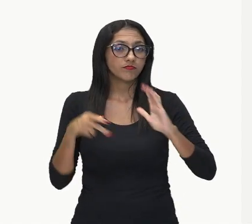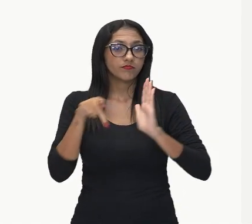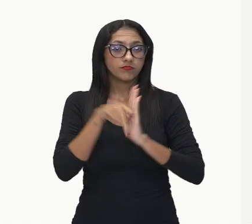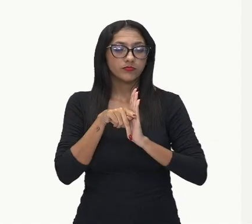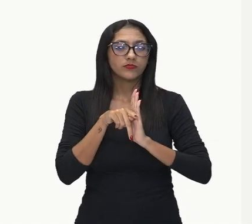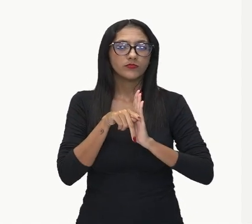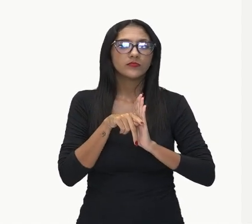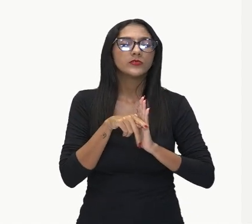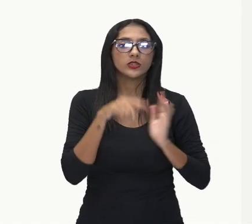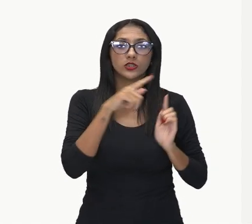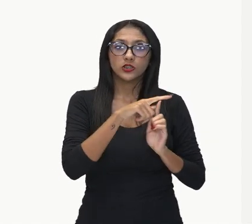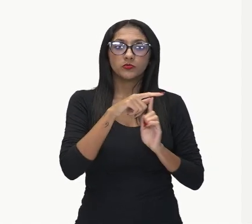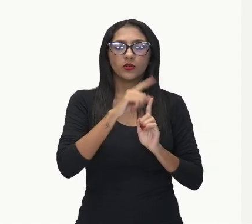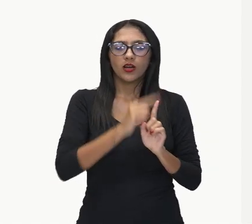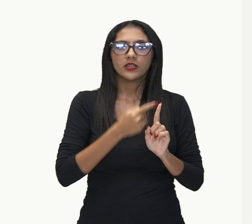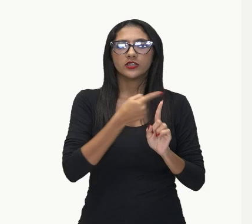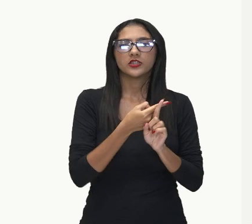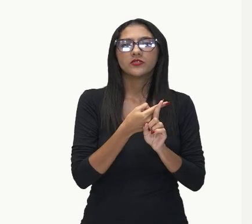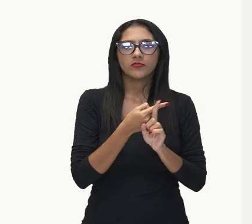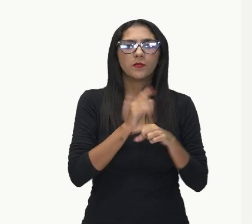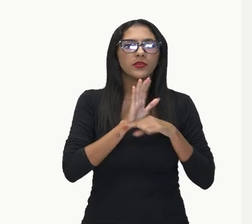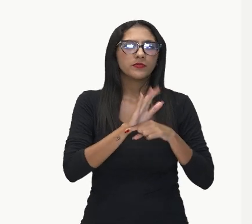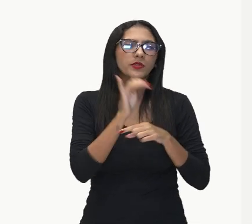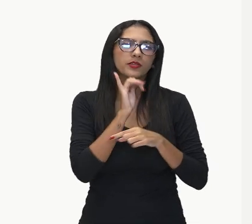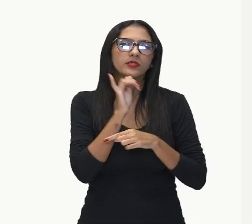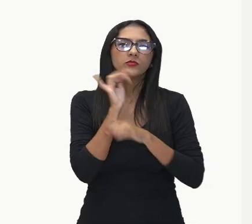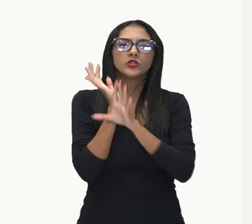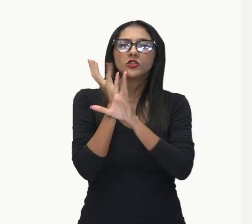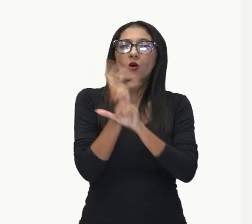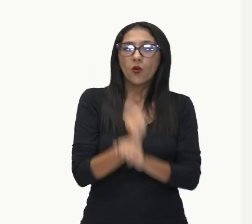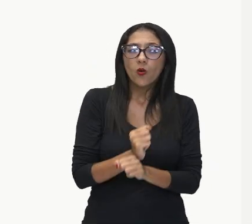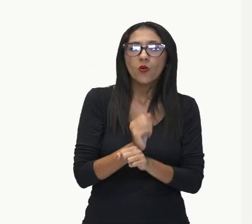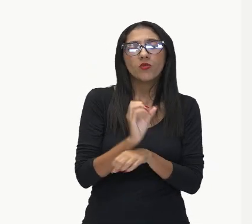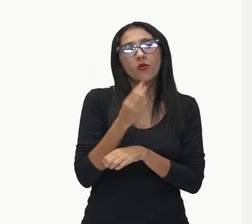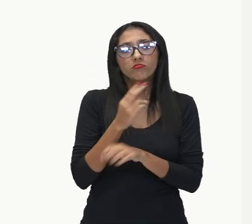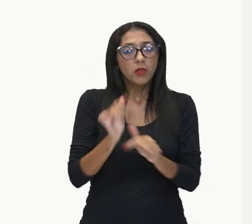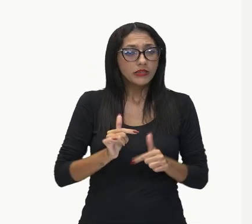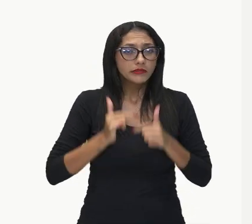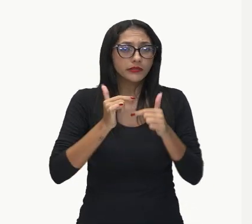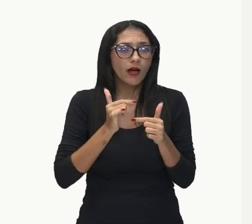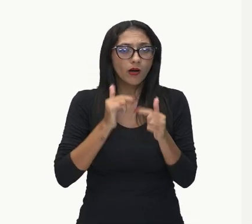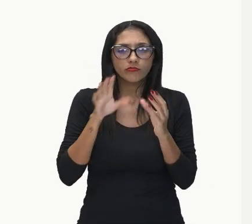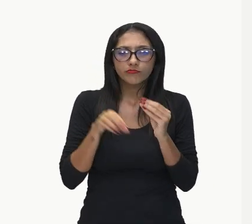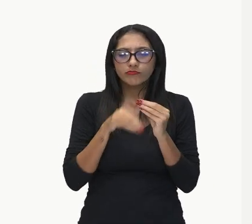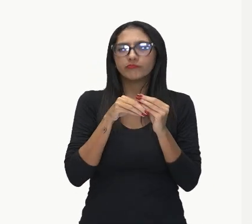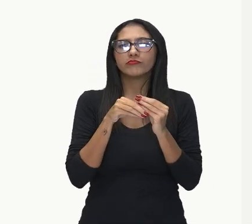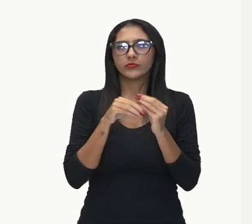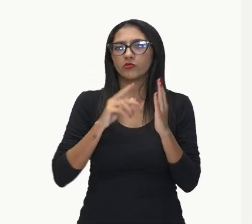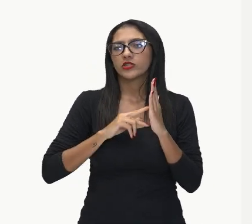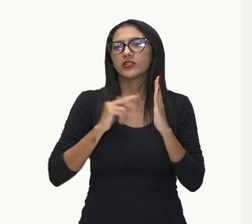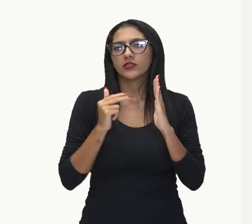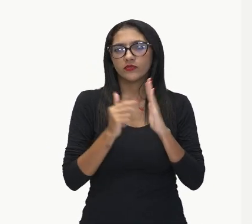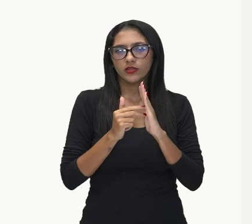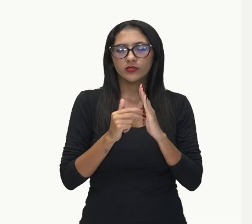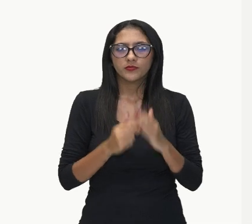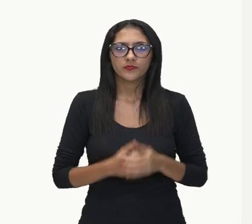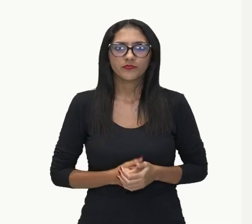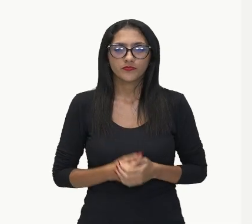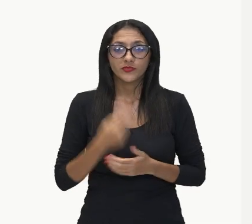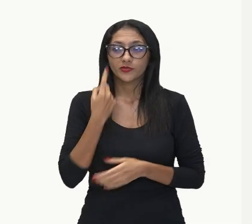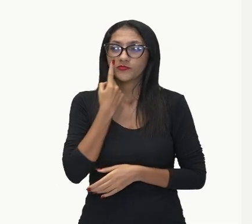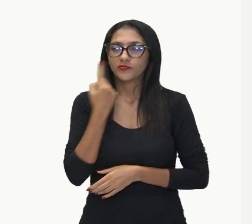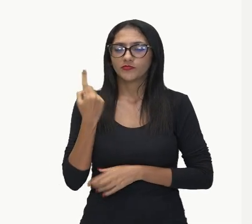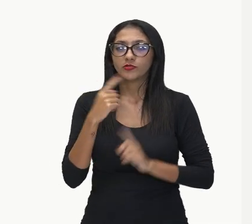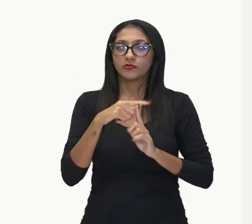de aditivas, expressam soma, uma ação que se adiciona a outra, a relação de sentido, e as principais estão